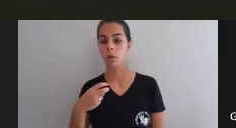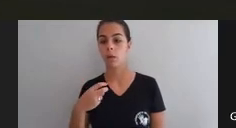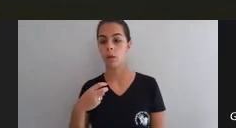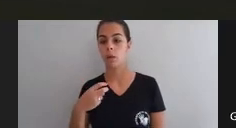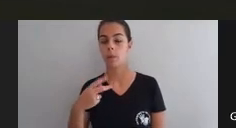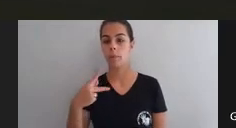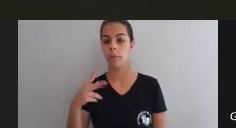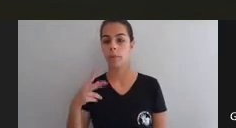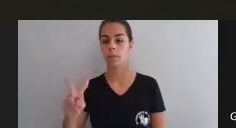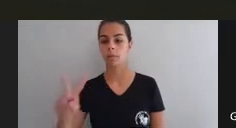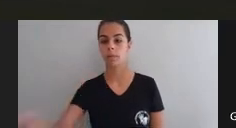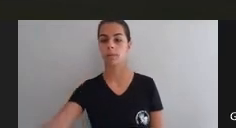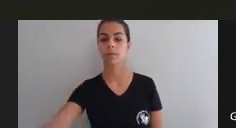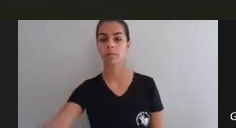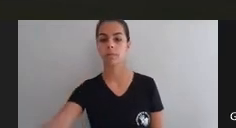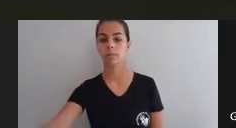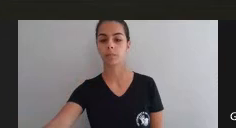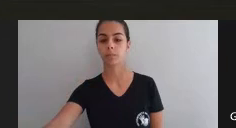a PV